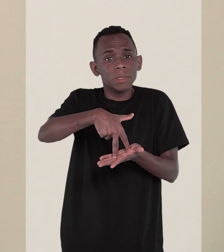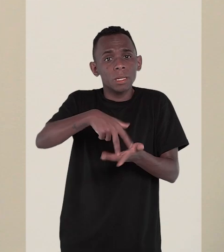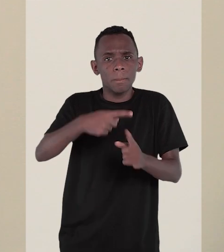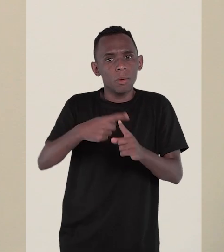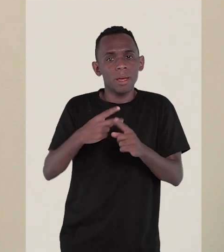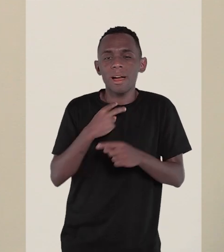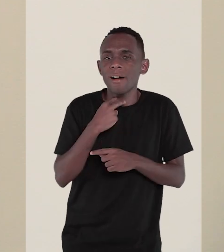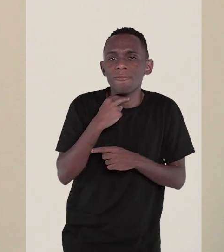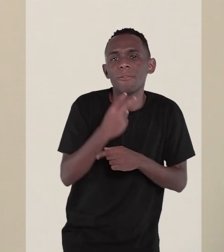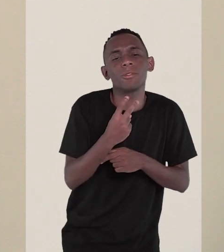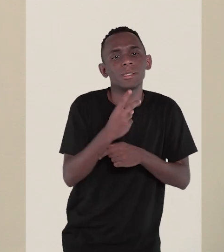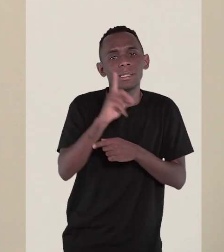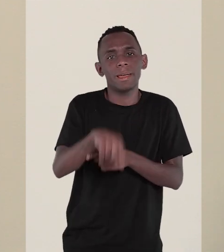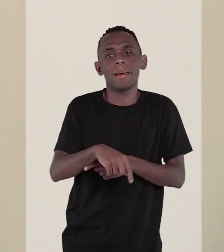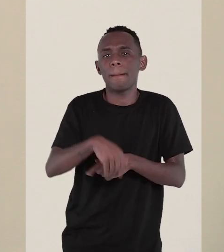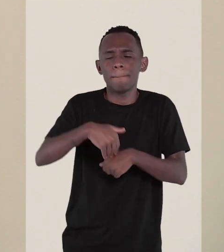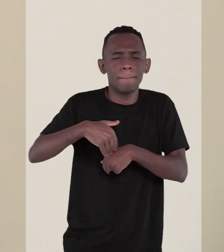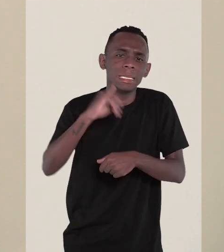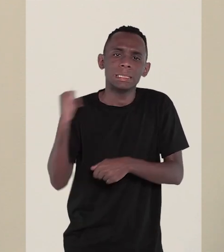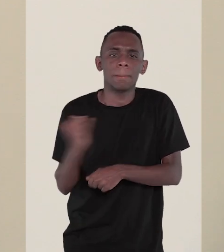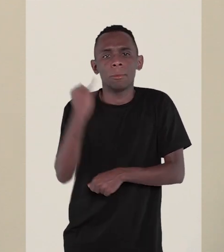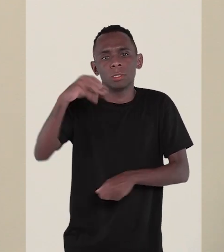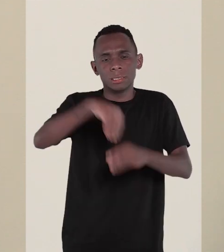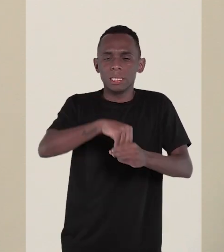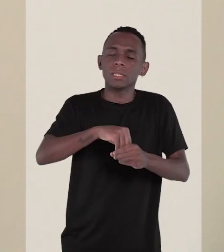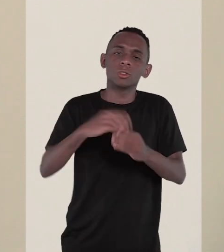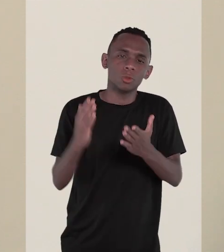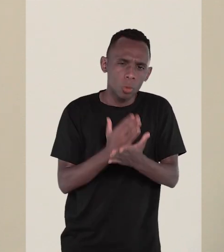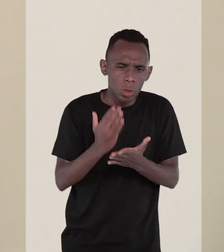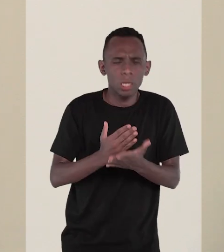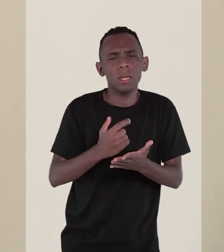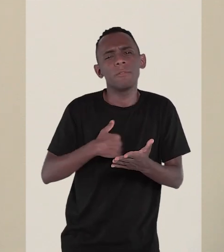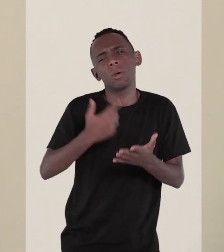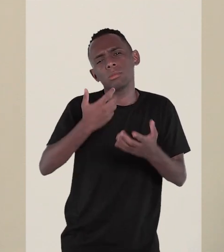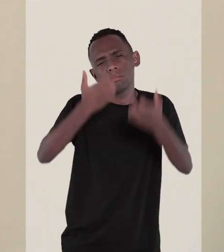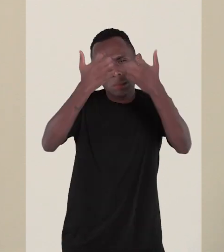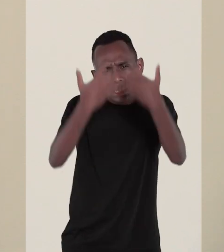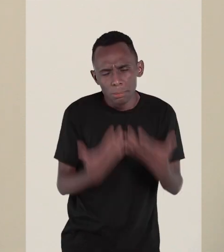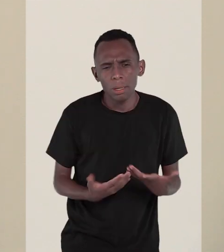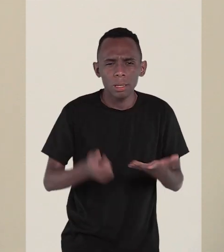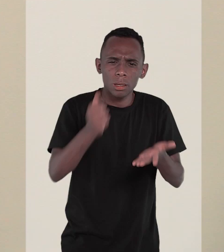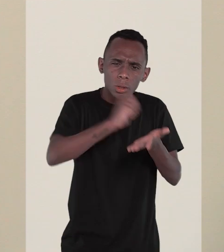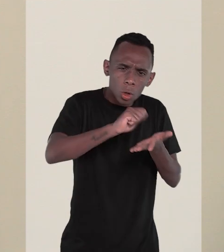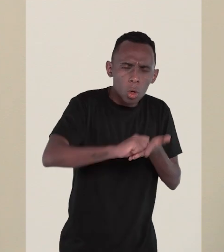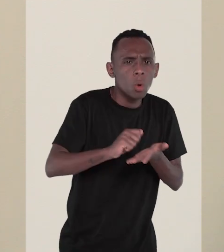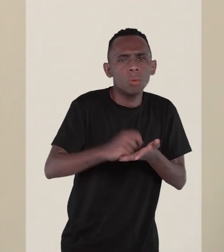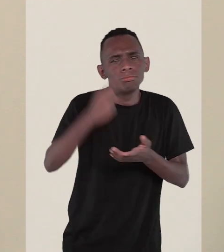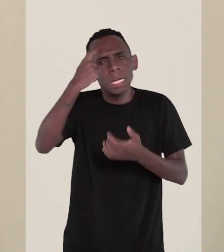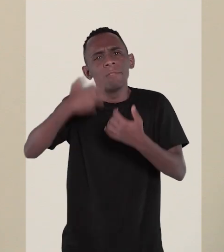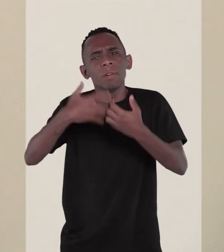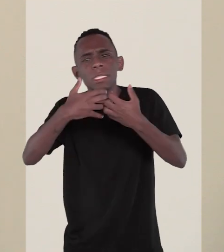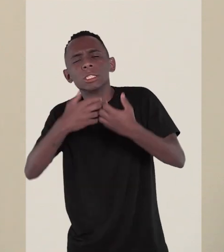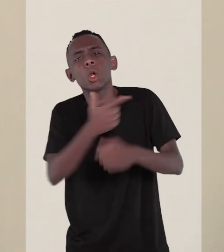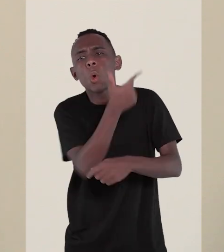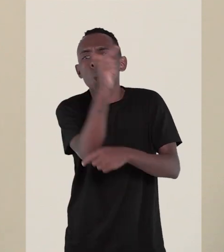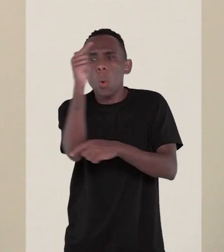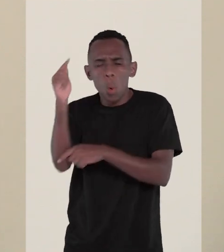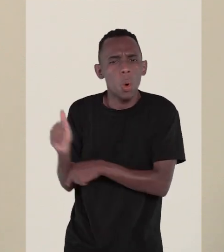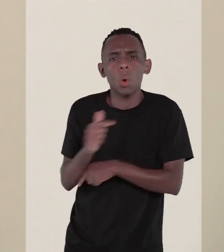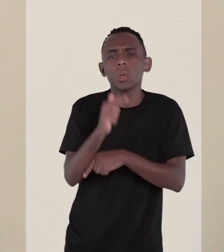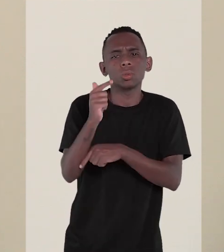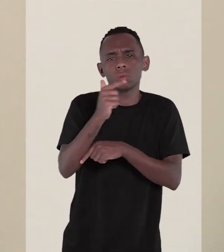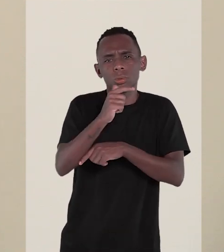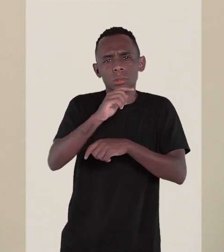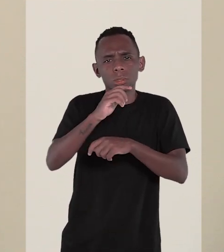voz é a coisa mais importante do livro, né? Eu falo sobre o que eu penso de cantores, do